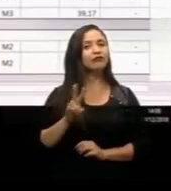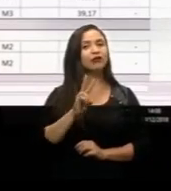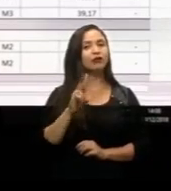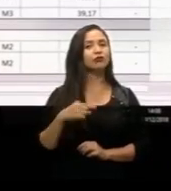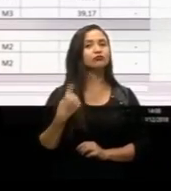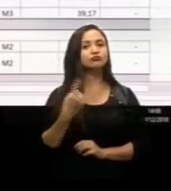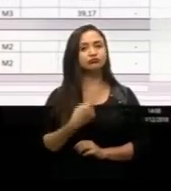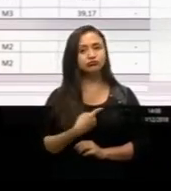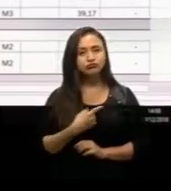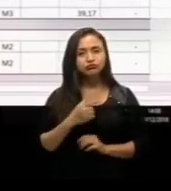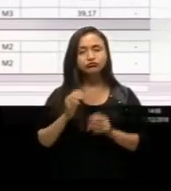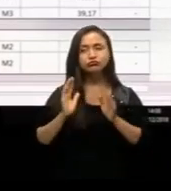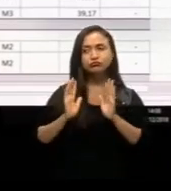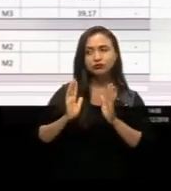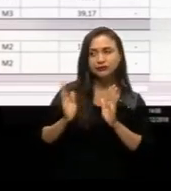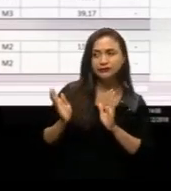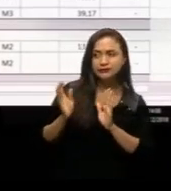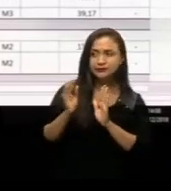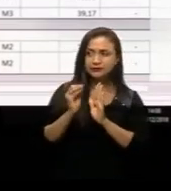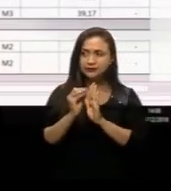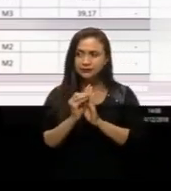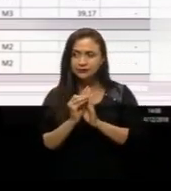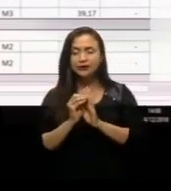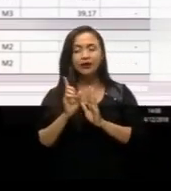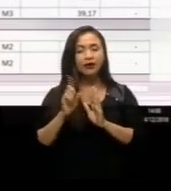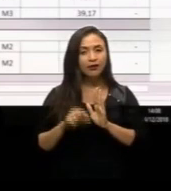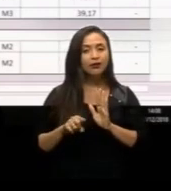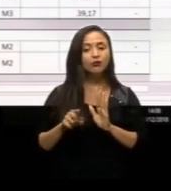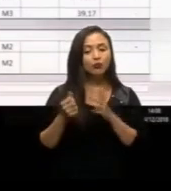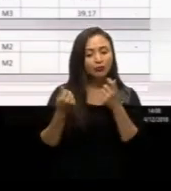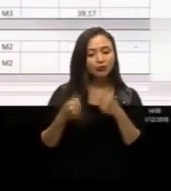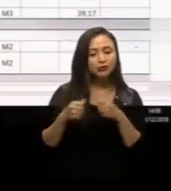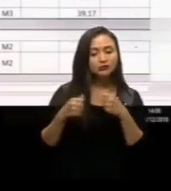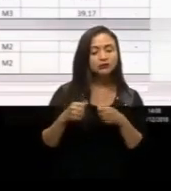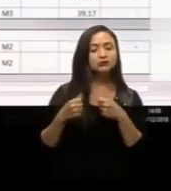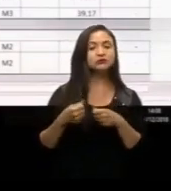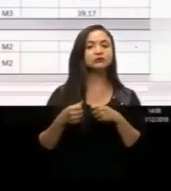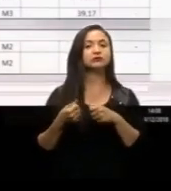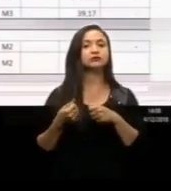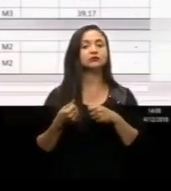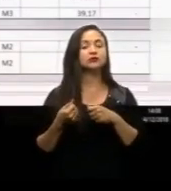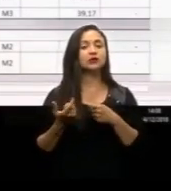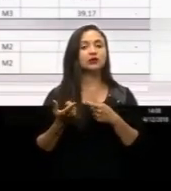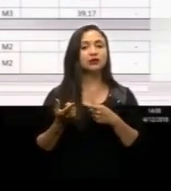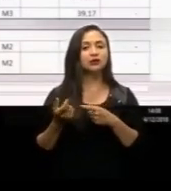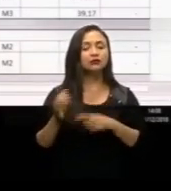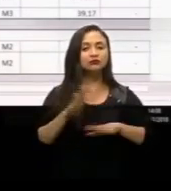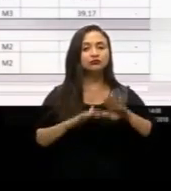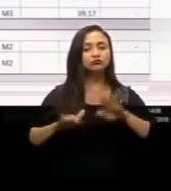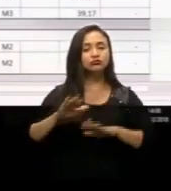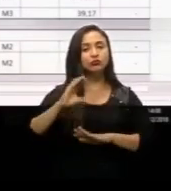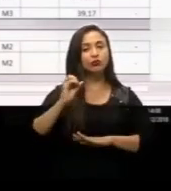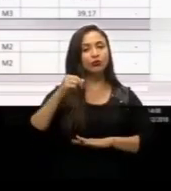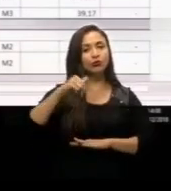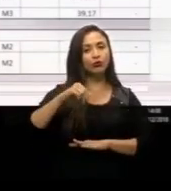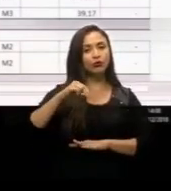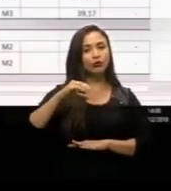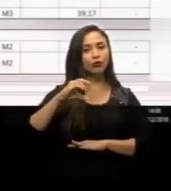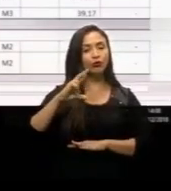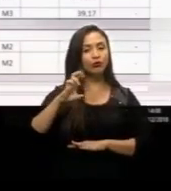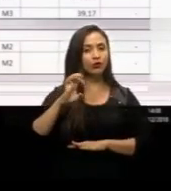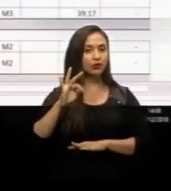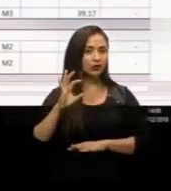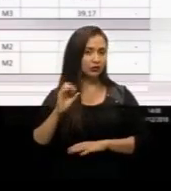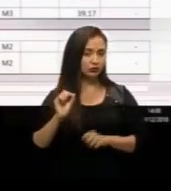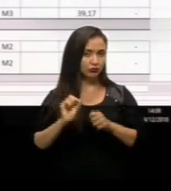em cima ali, sabe? É o necessário para a gente poder concretar para a gente poder